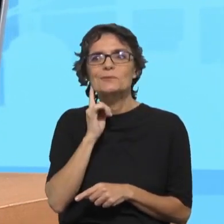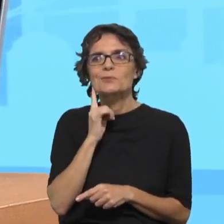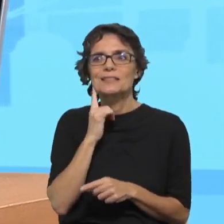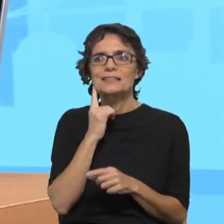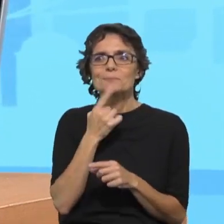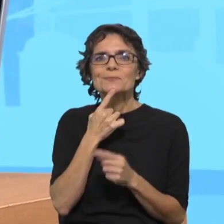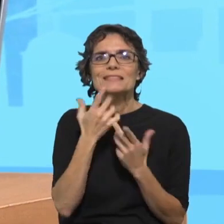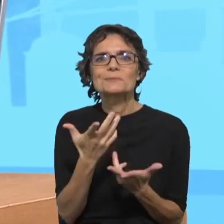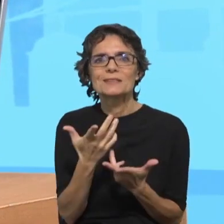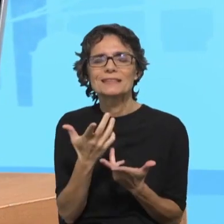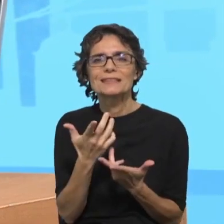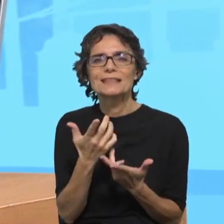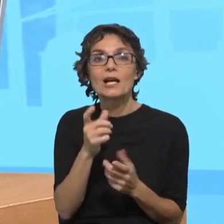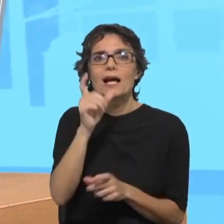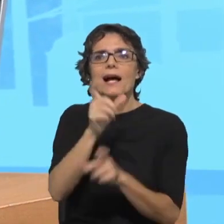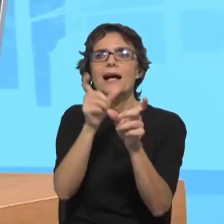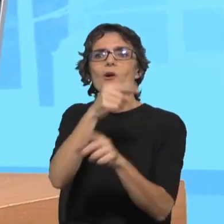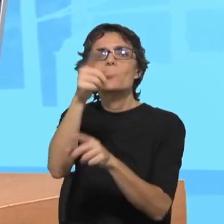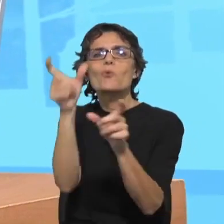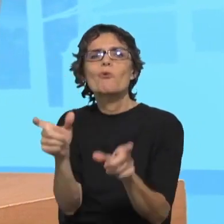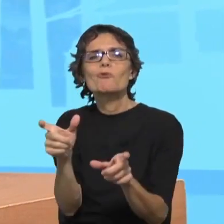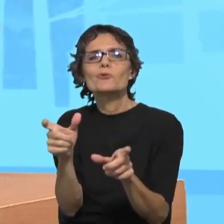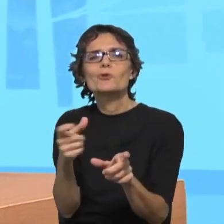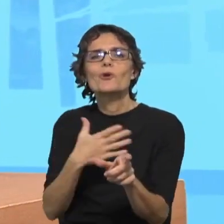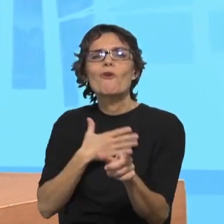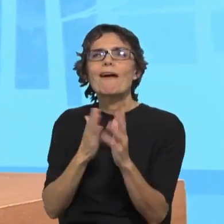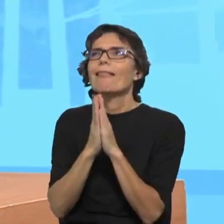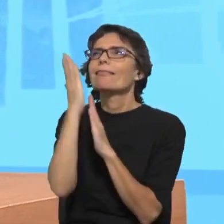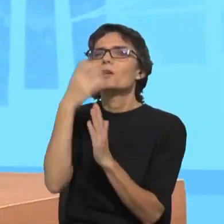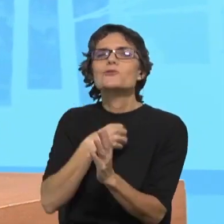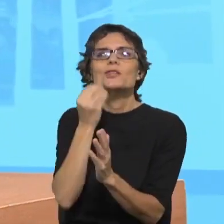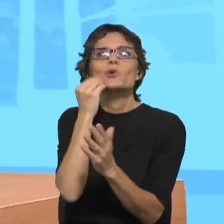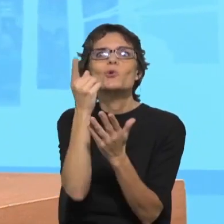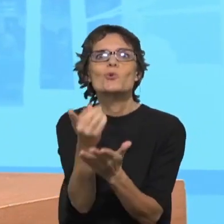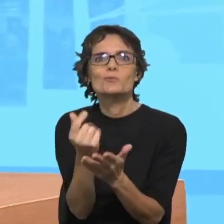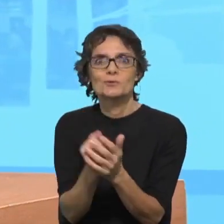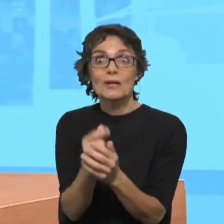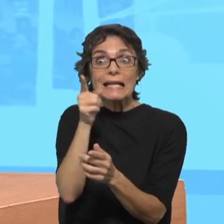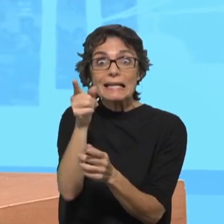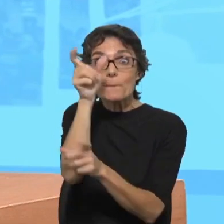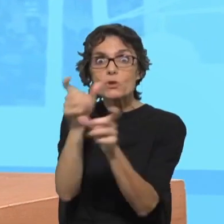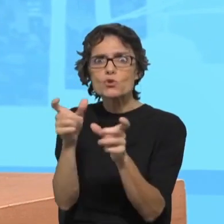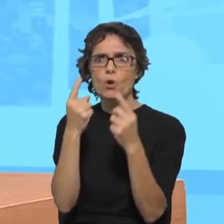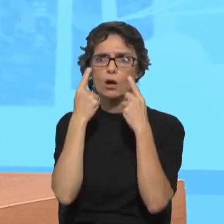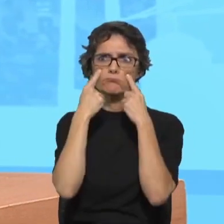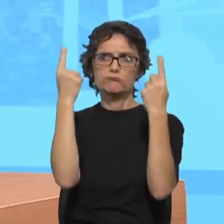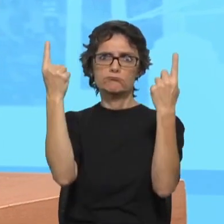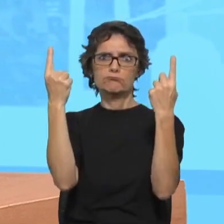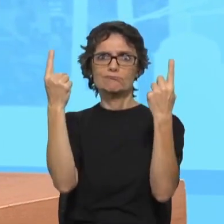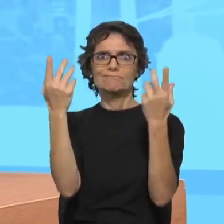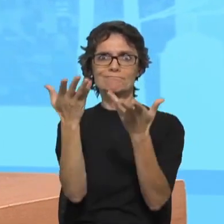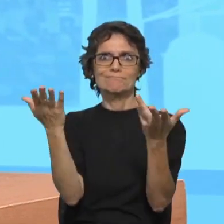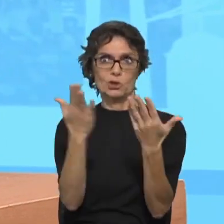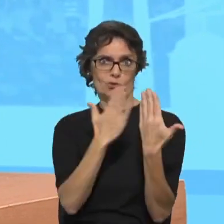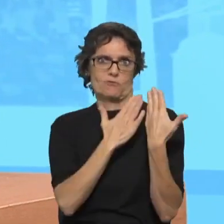desafiou a como é que os outros vivem Deus e como é que os outros que são públicos, portanto há uma responsabilidade, a gente não